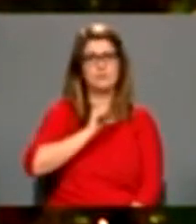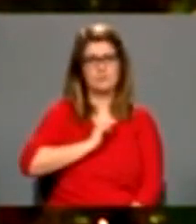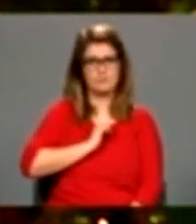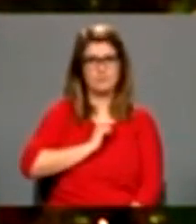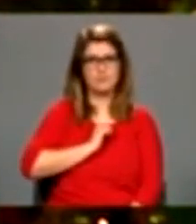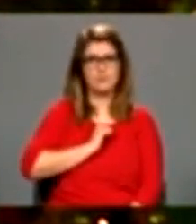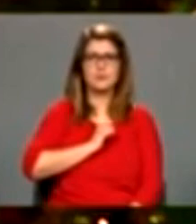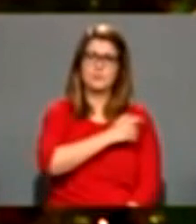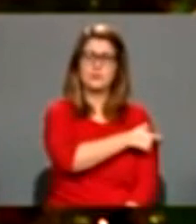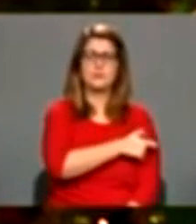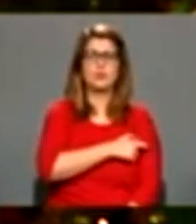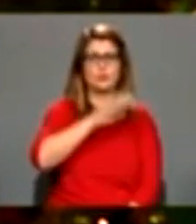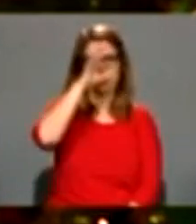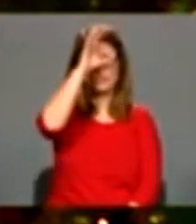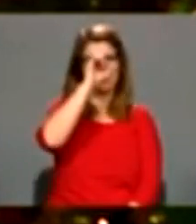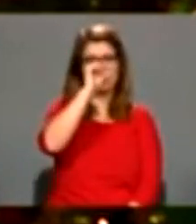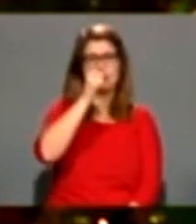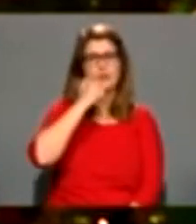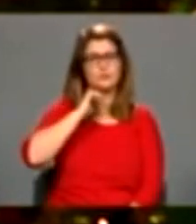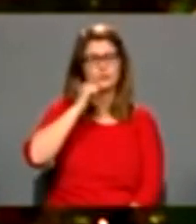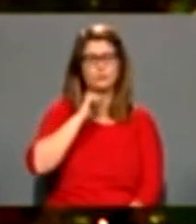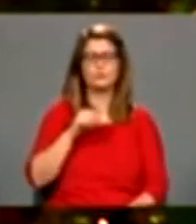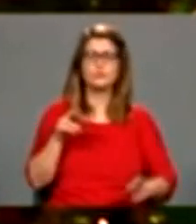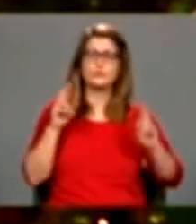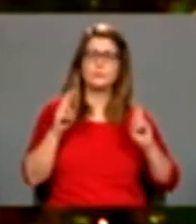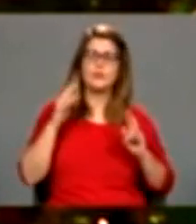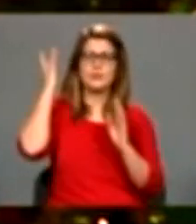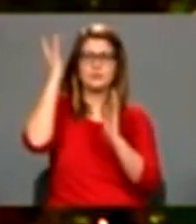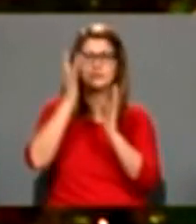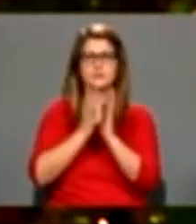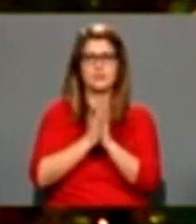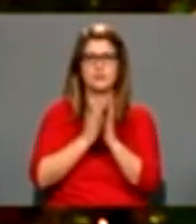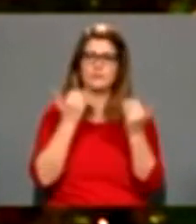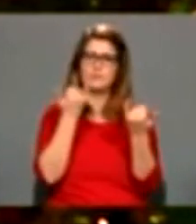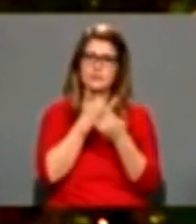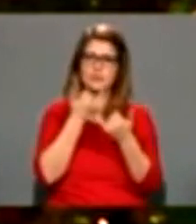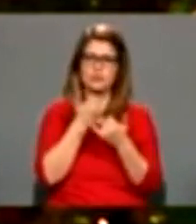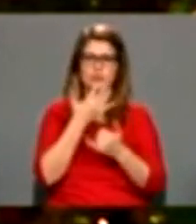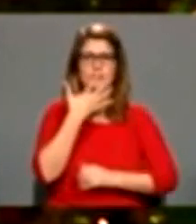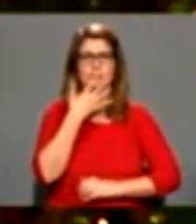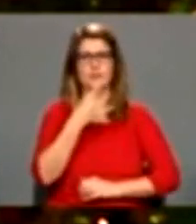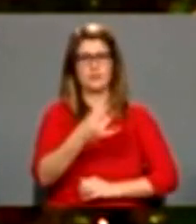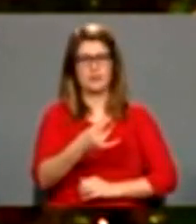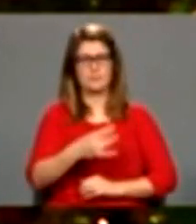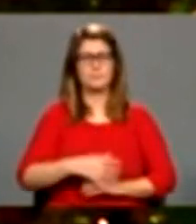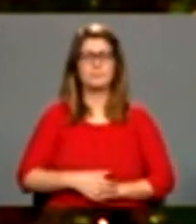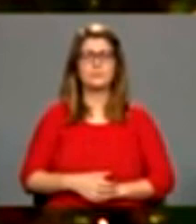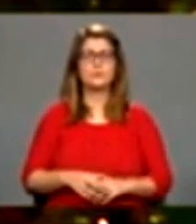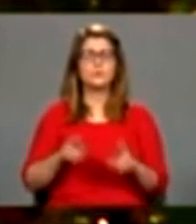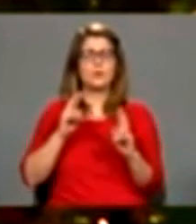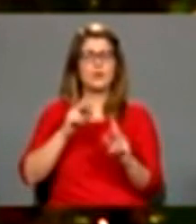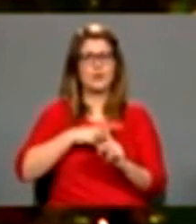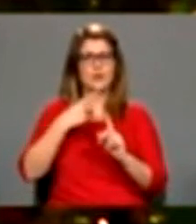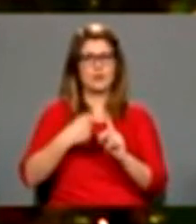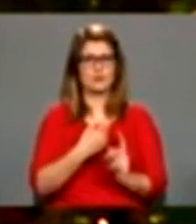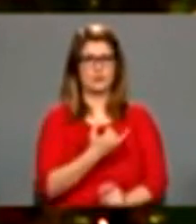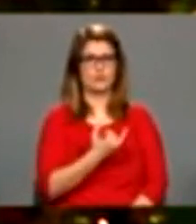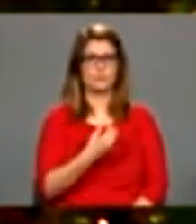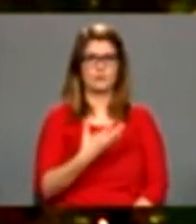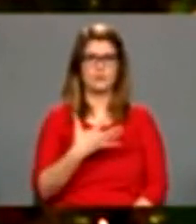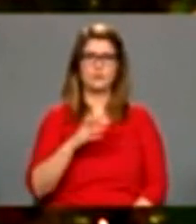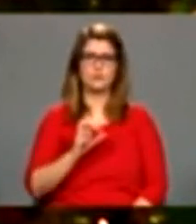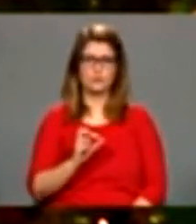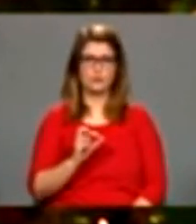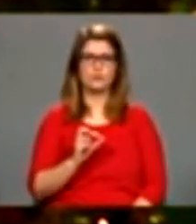do governo dos outros um santo e feliz natal e um ano 2018